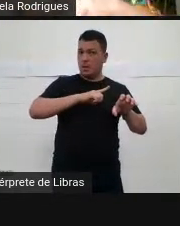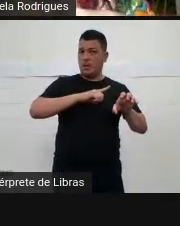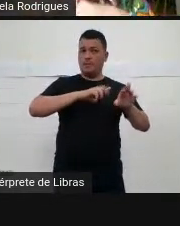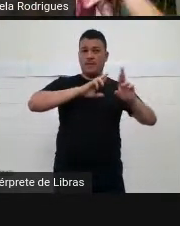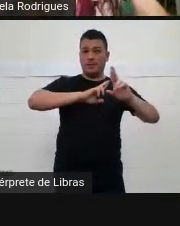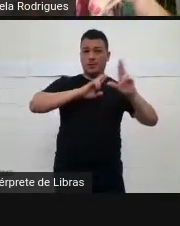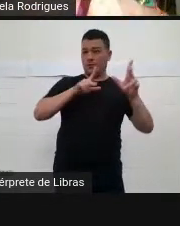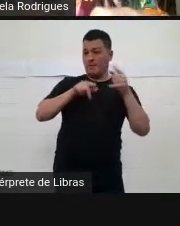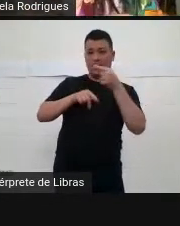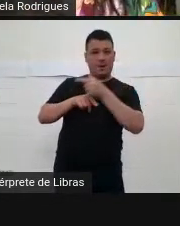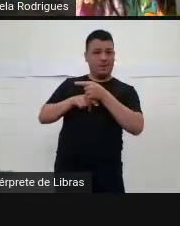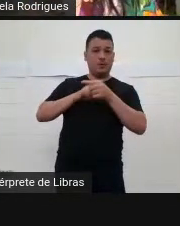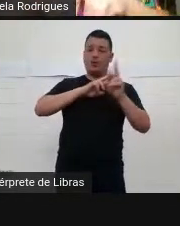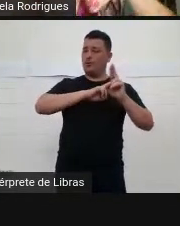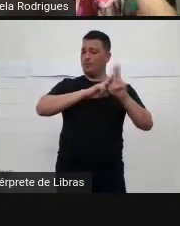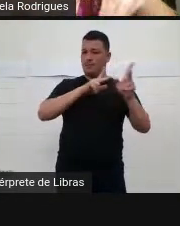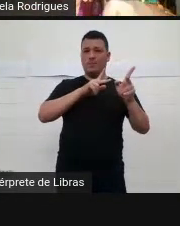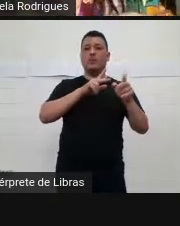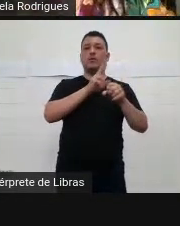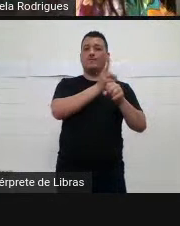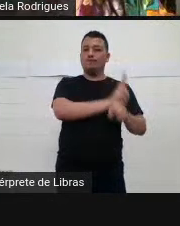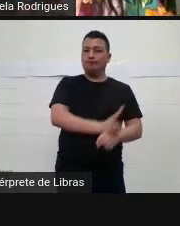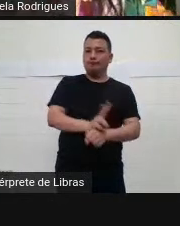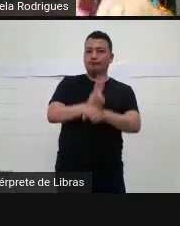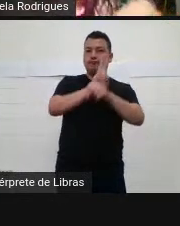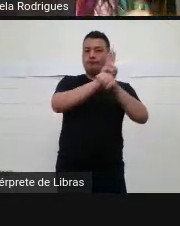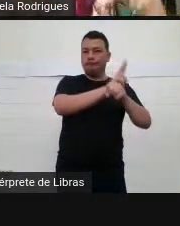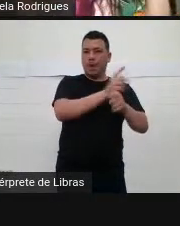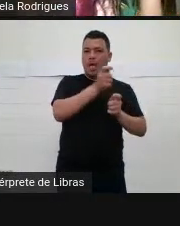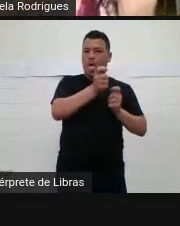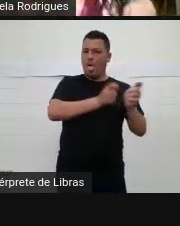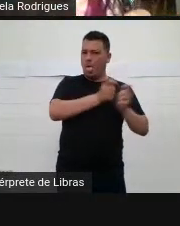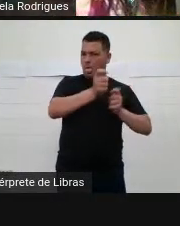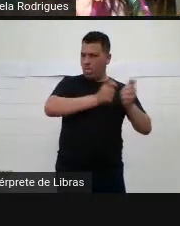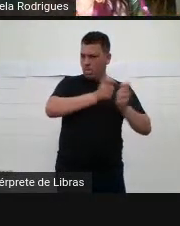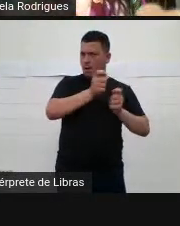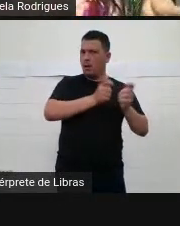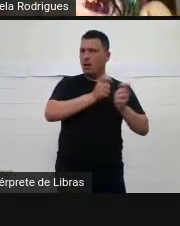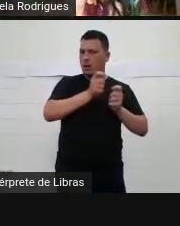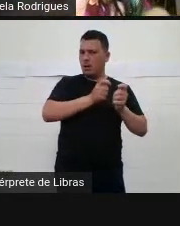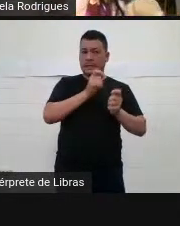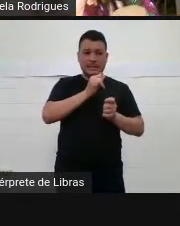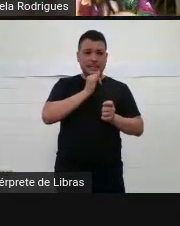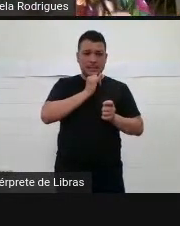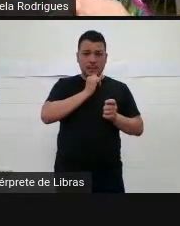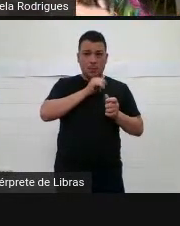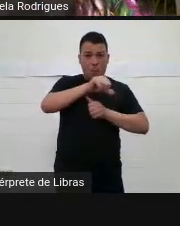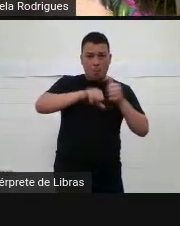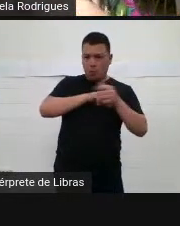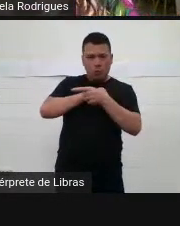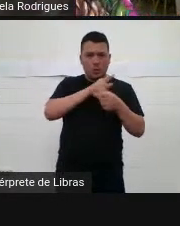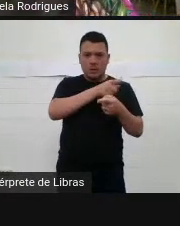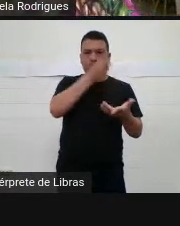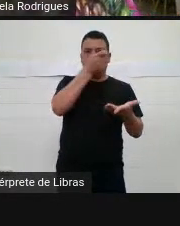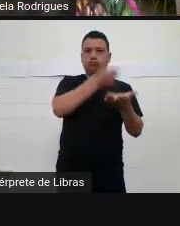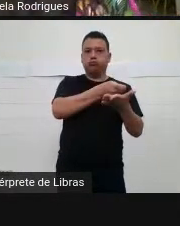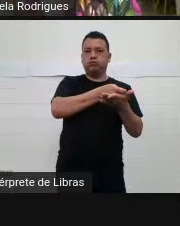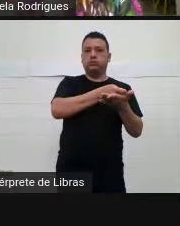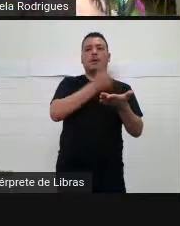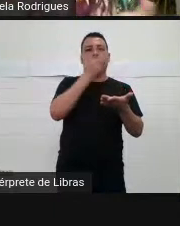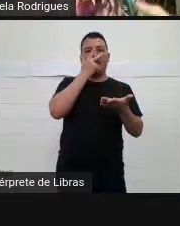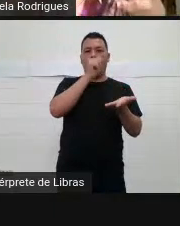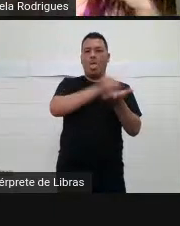funcionar como vigia e controle para reprimir toda e qualquer forma de